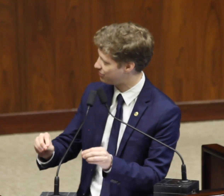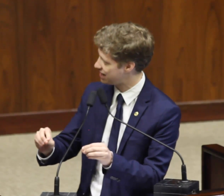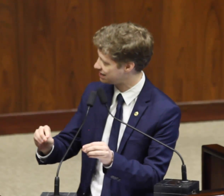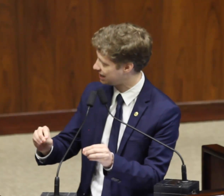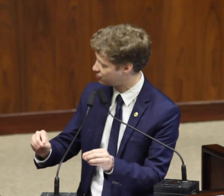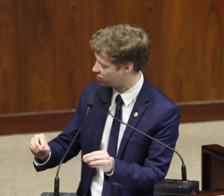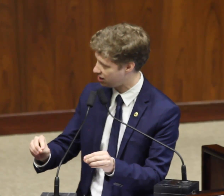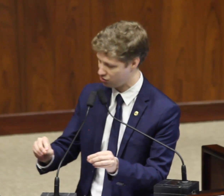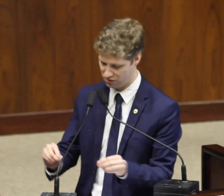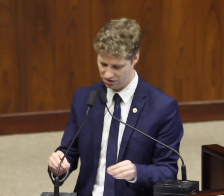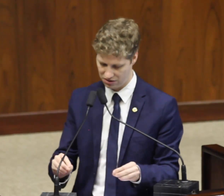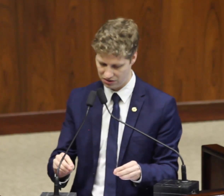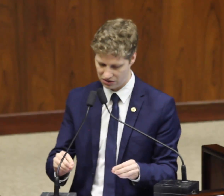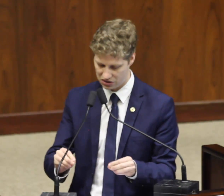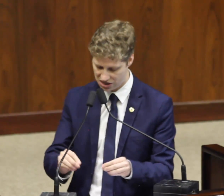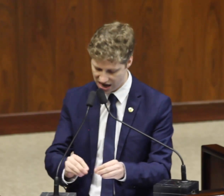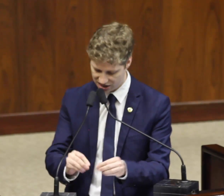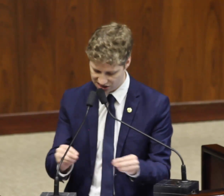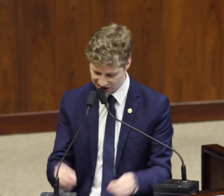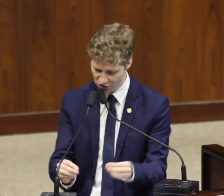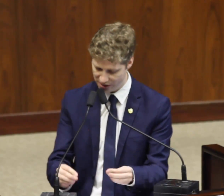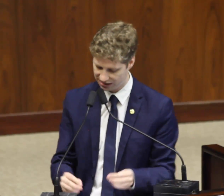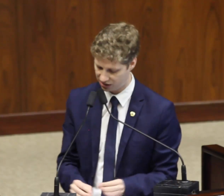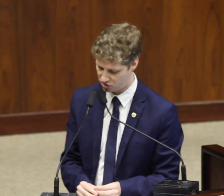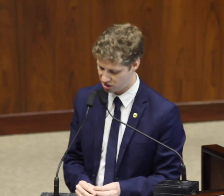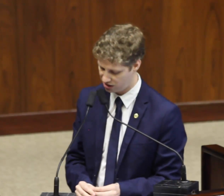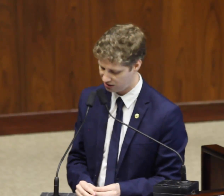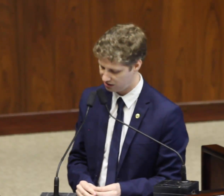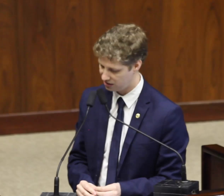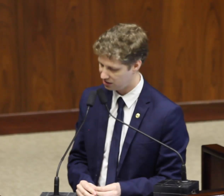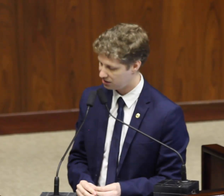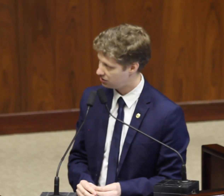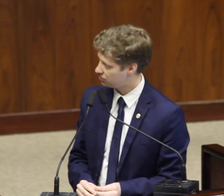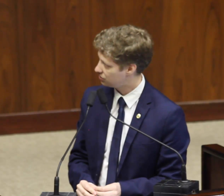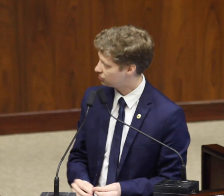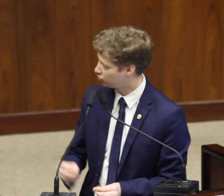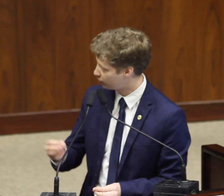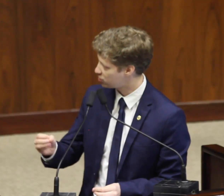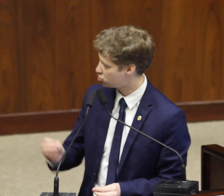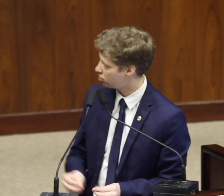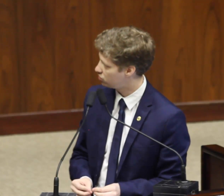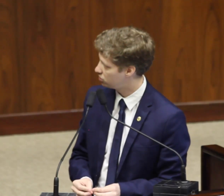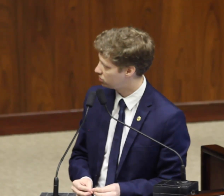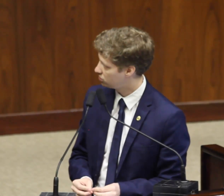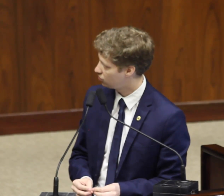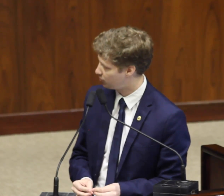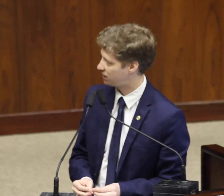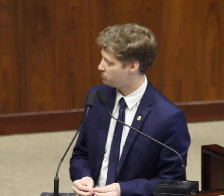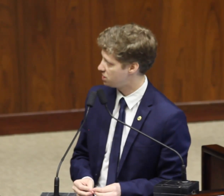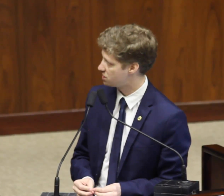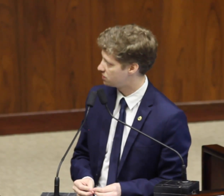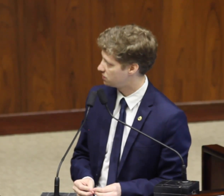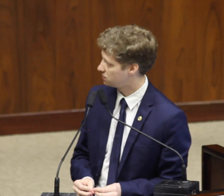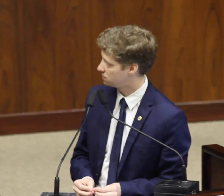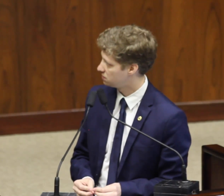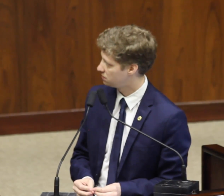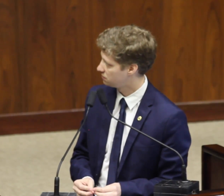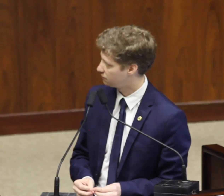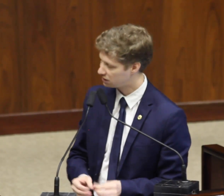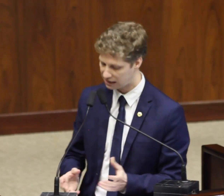à esquerda, mais radical, que é tão bem traduzida no PSOL, o PT